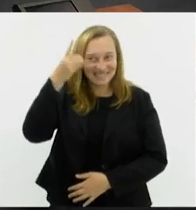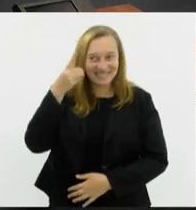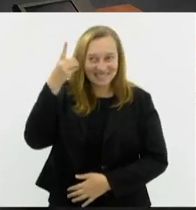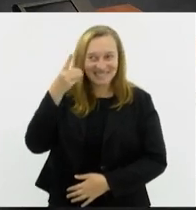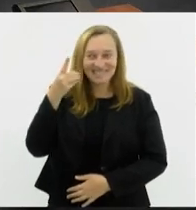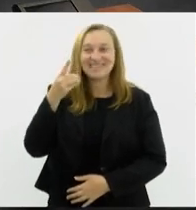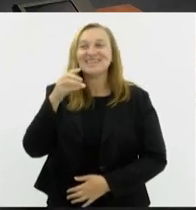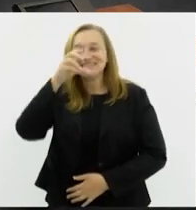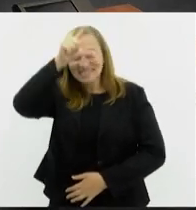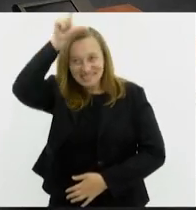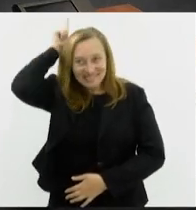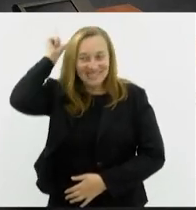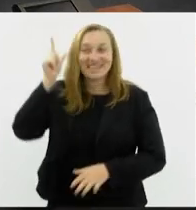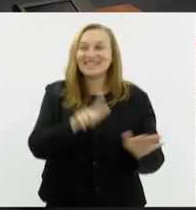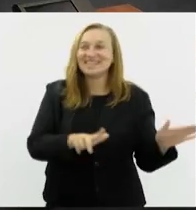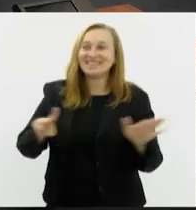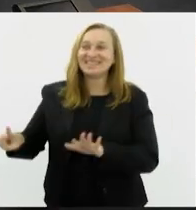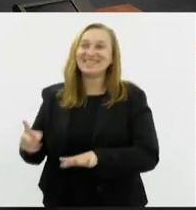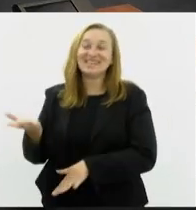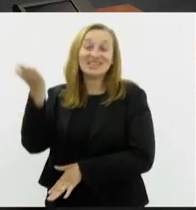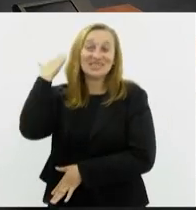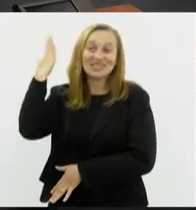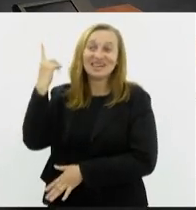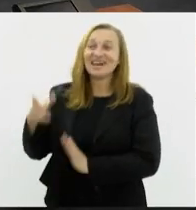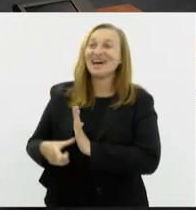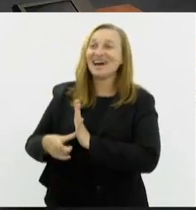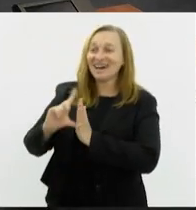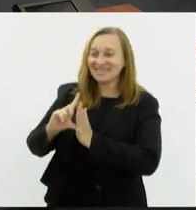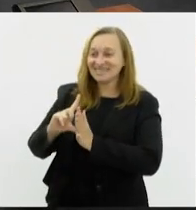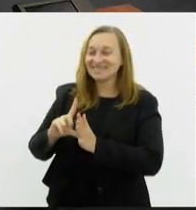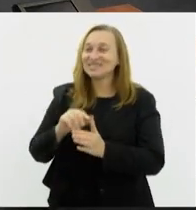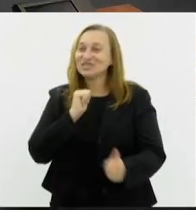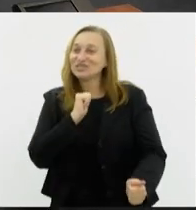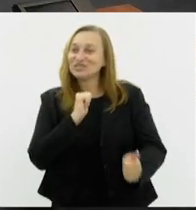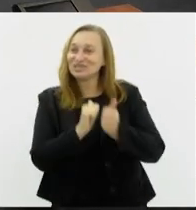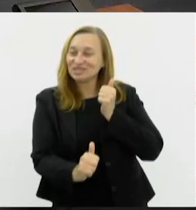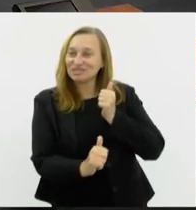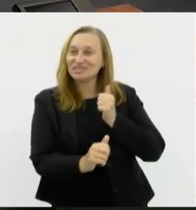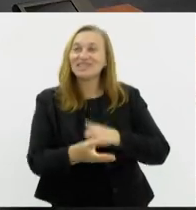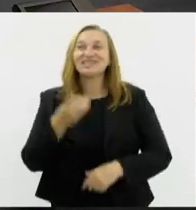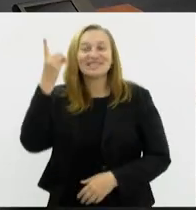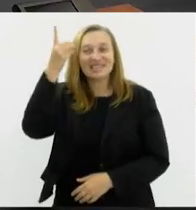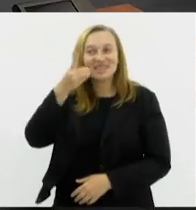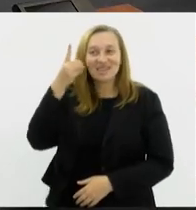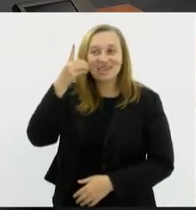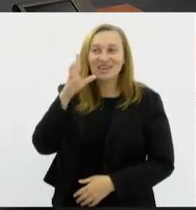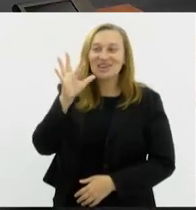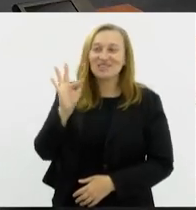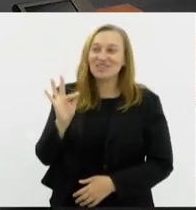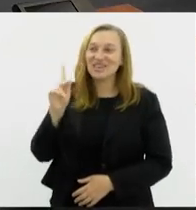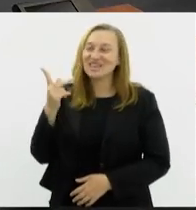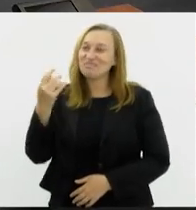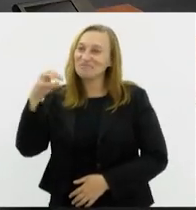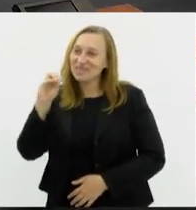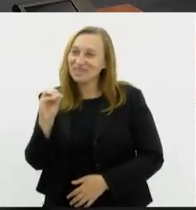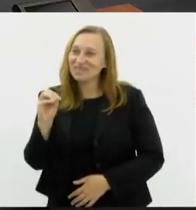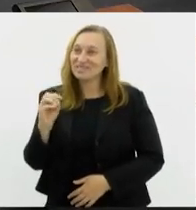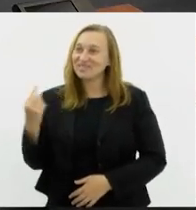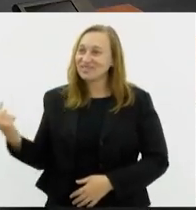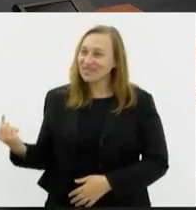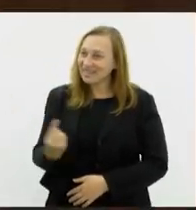presidente, semana passada, antes do jogo, o deputado Filipinho trouxe